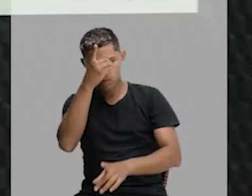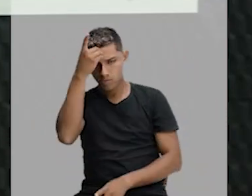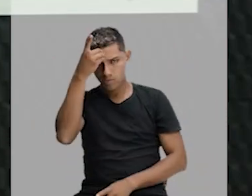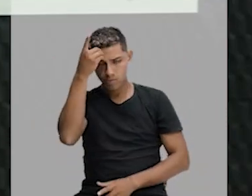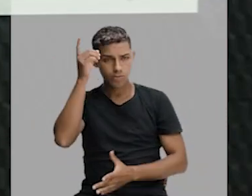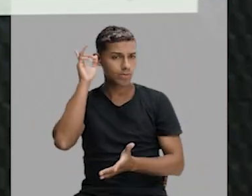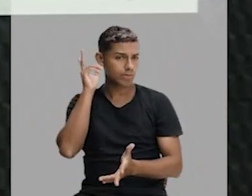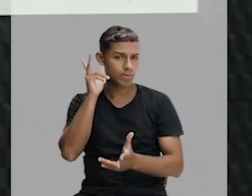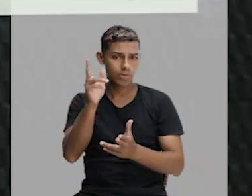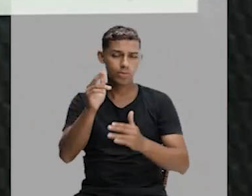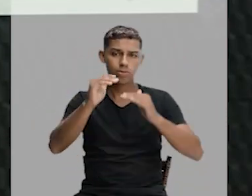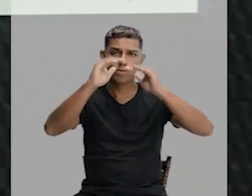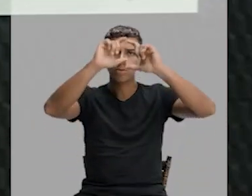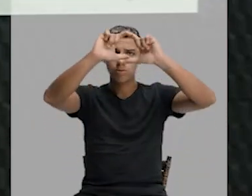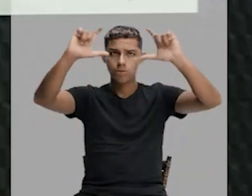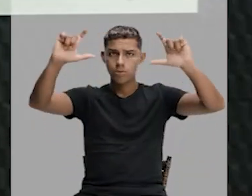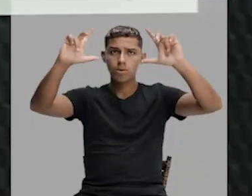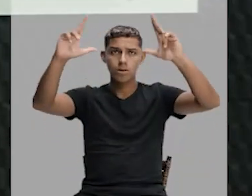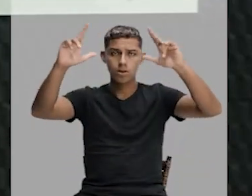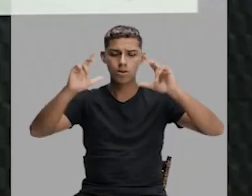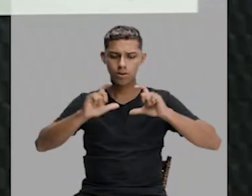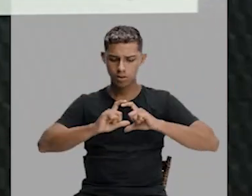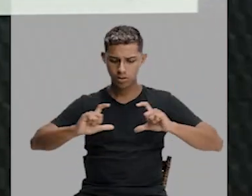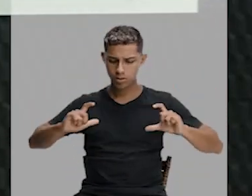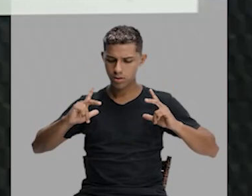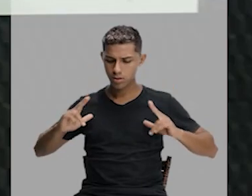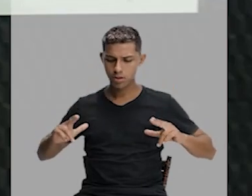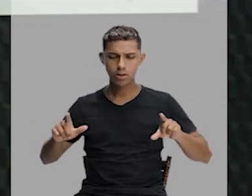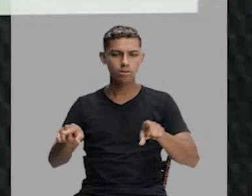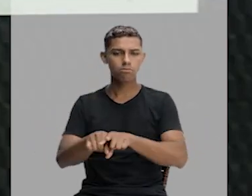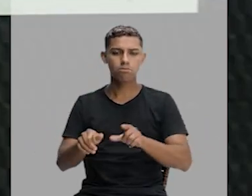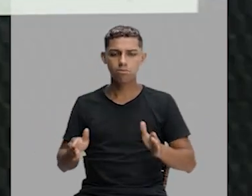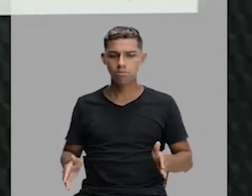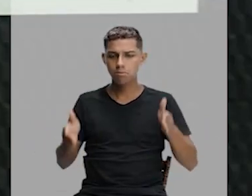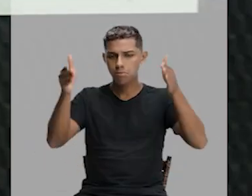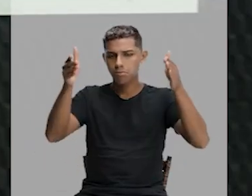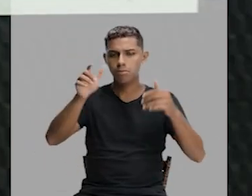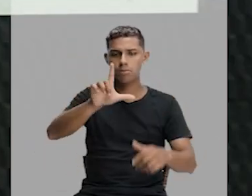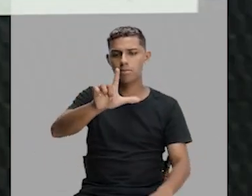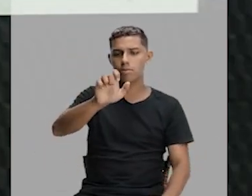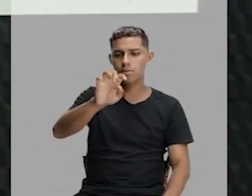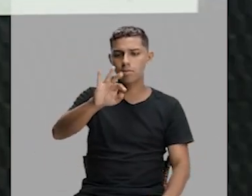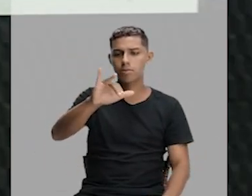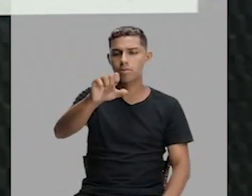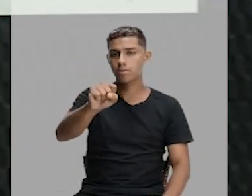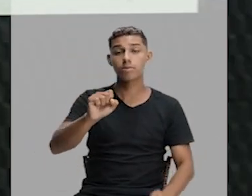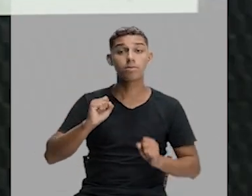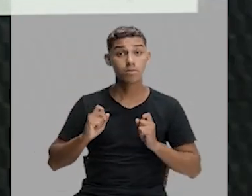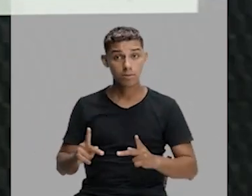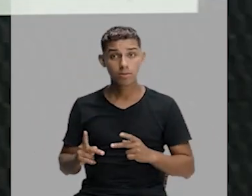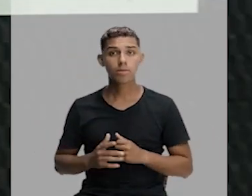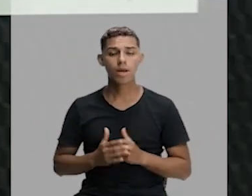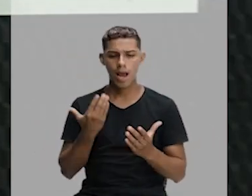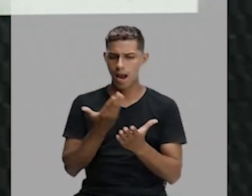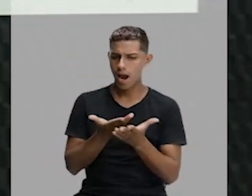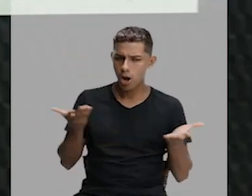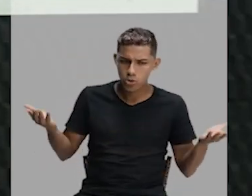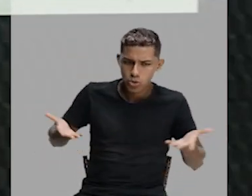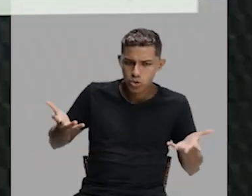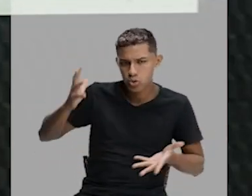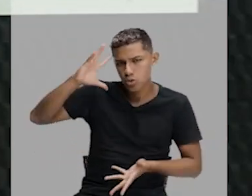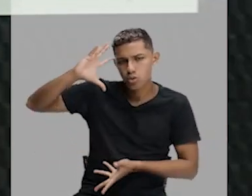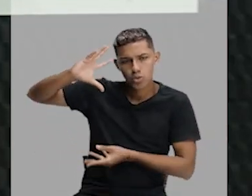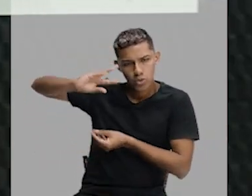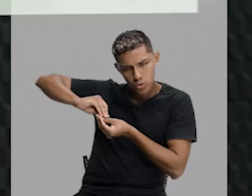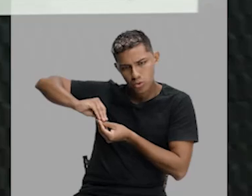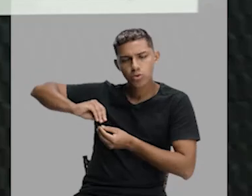mesma, dois polígonos iguais, formados por áreas, por regiões laterais, beleza? Então, na aula de hoje, a gente estudou